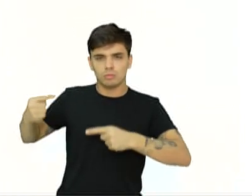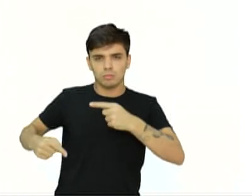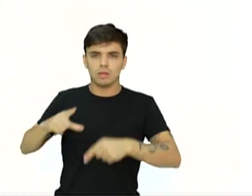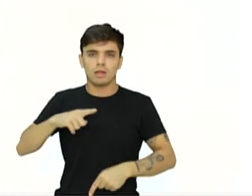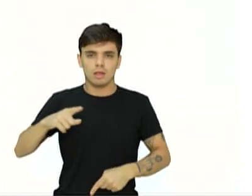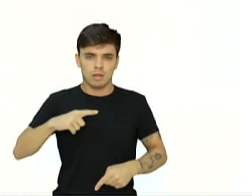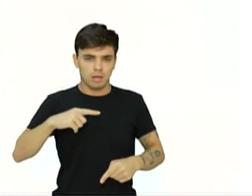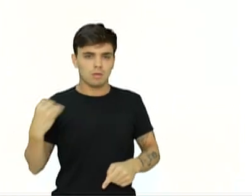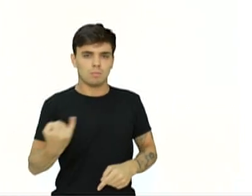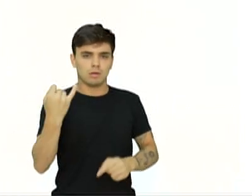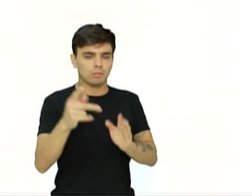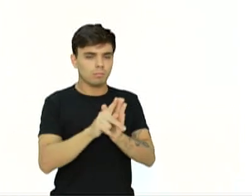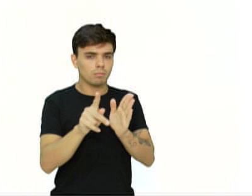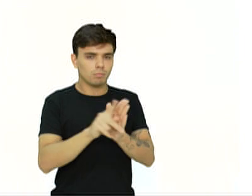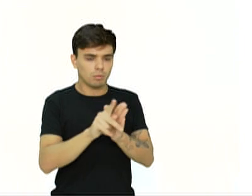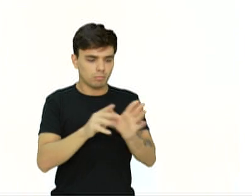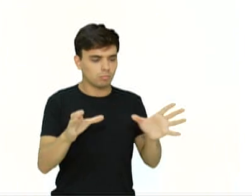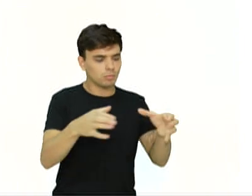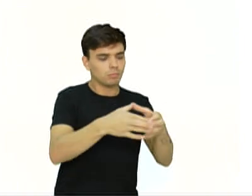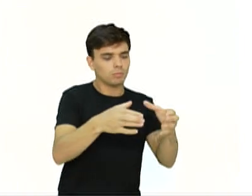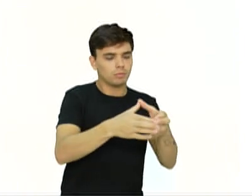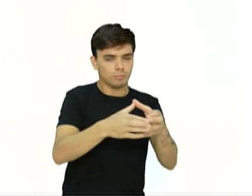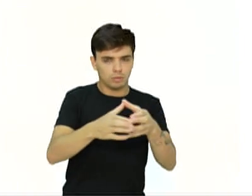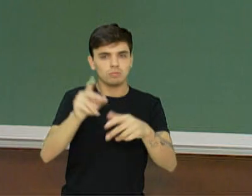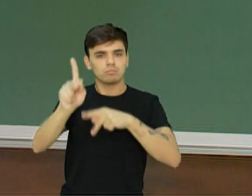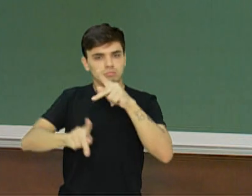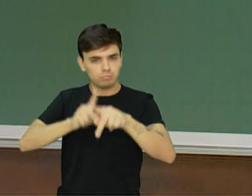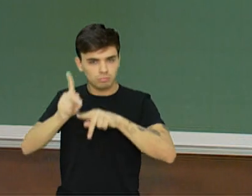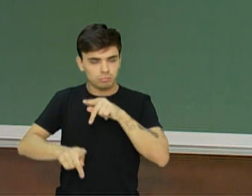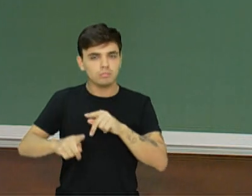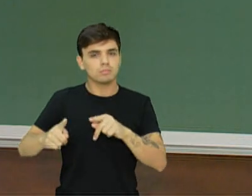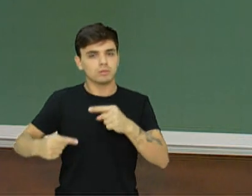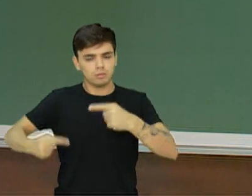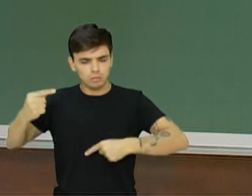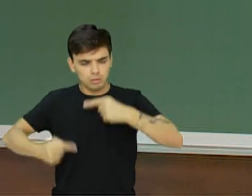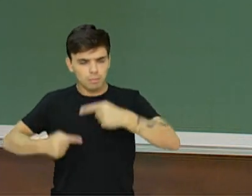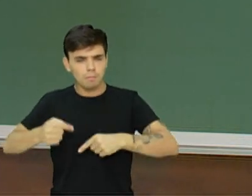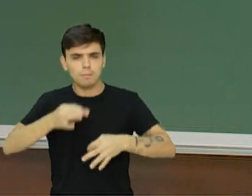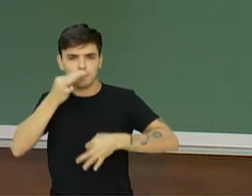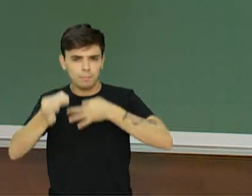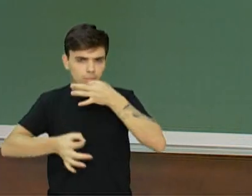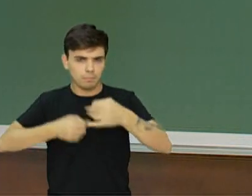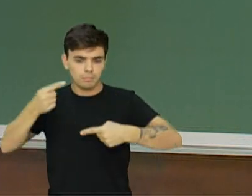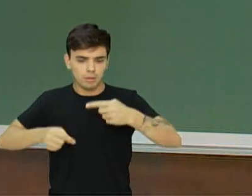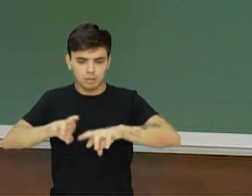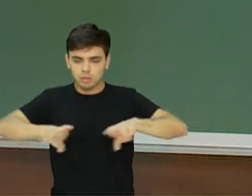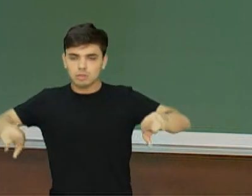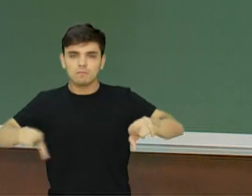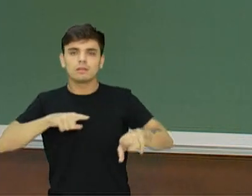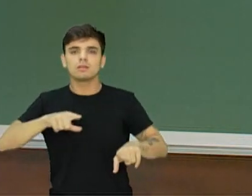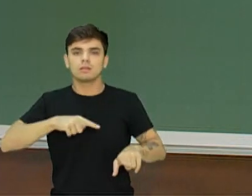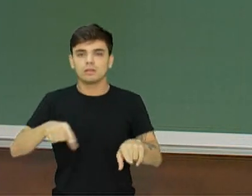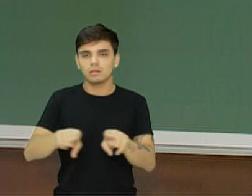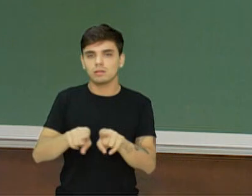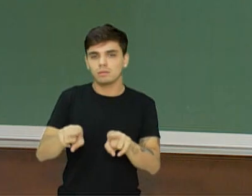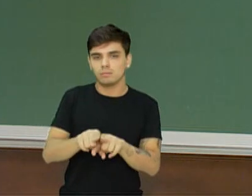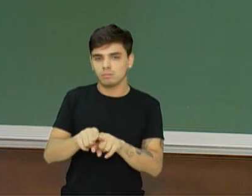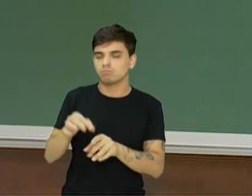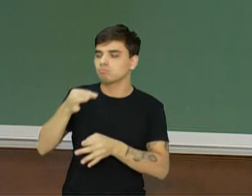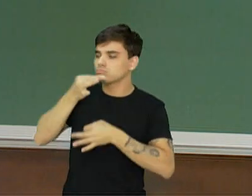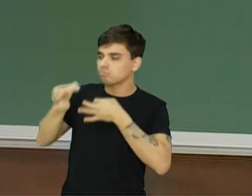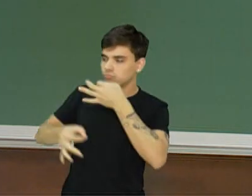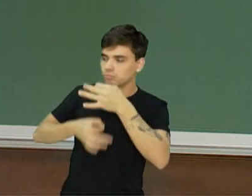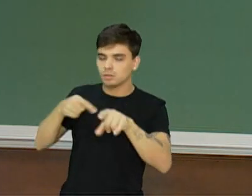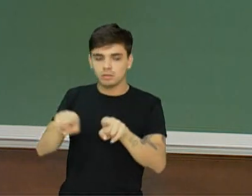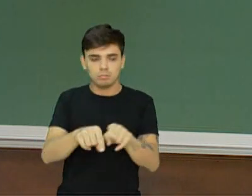espaço público, ao espaço coletivo, os conflitos, as discussões, né, as diferenças de